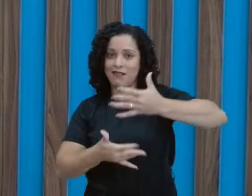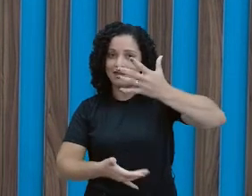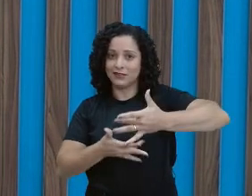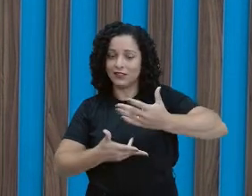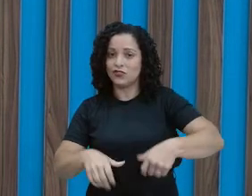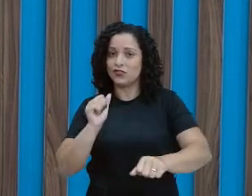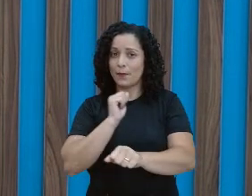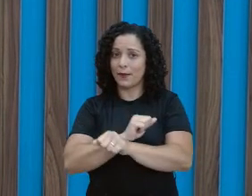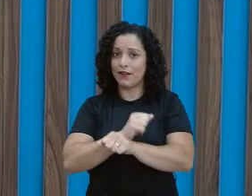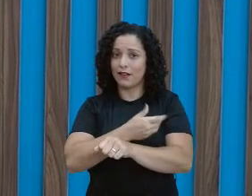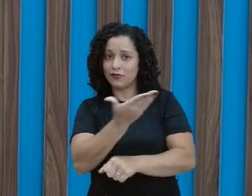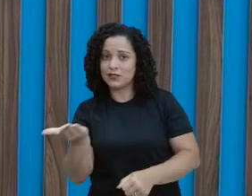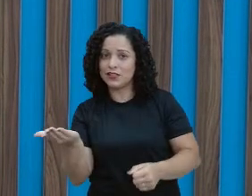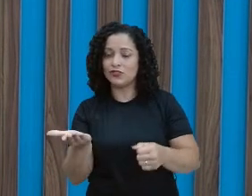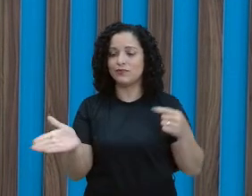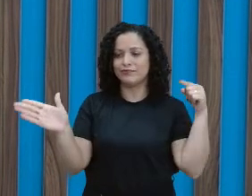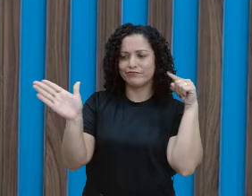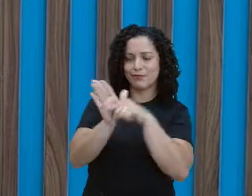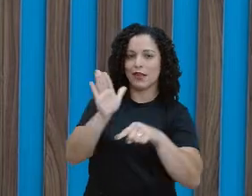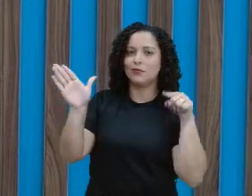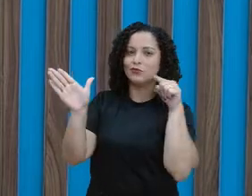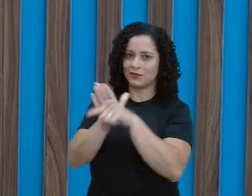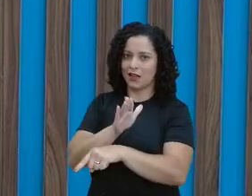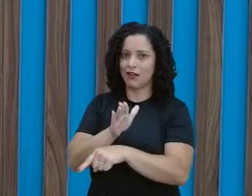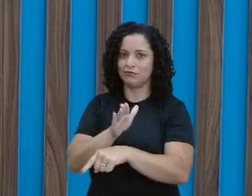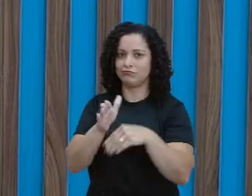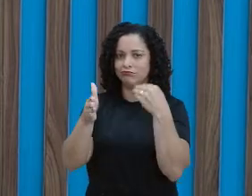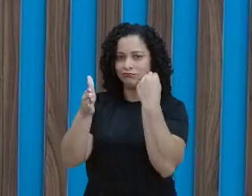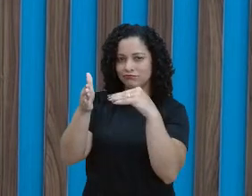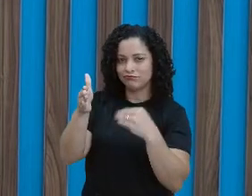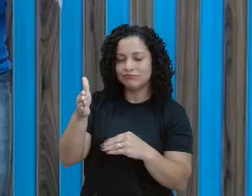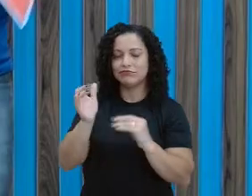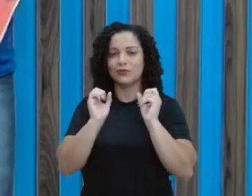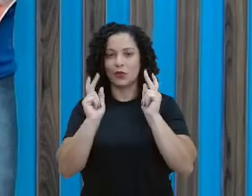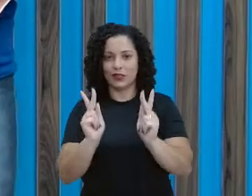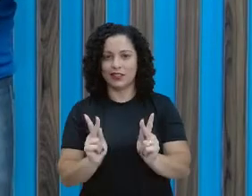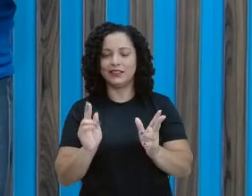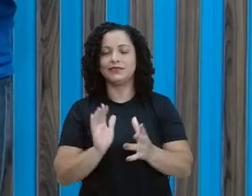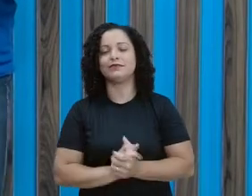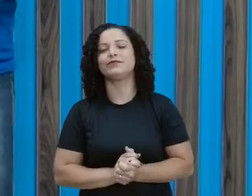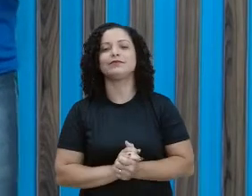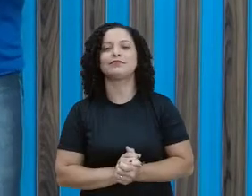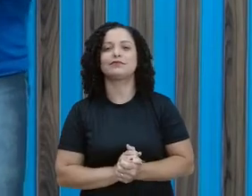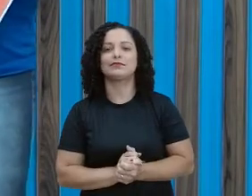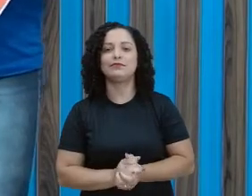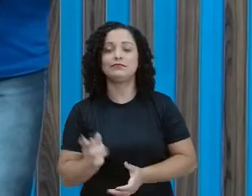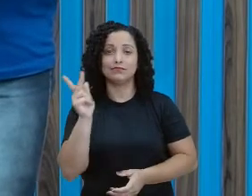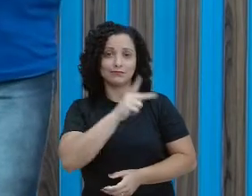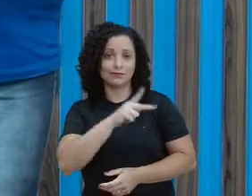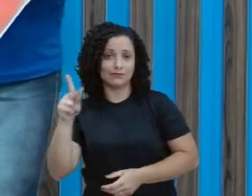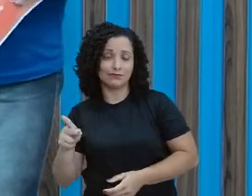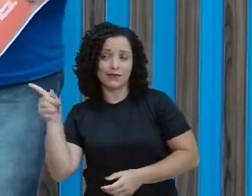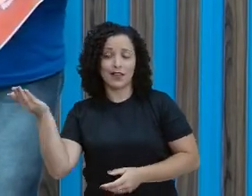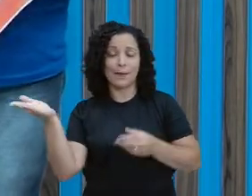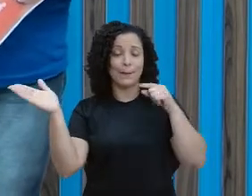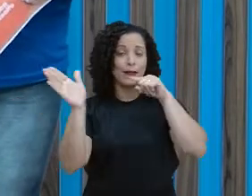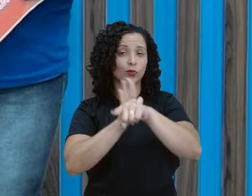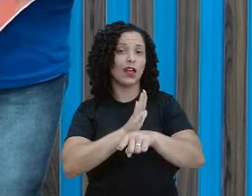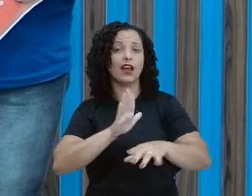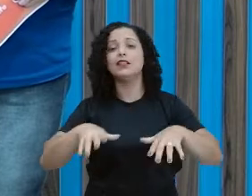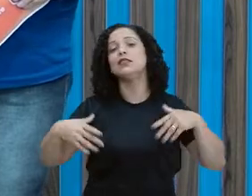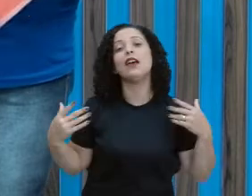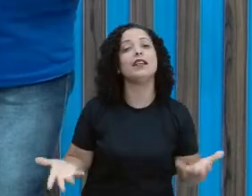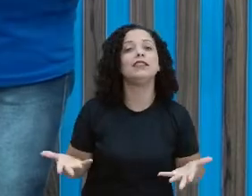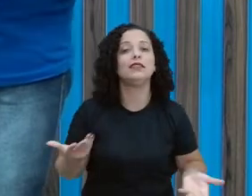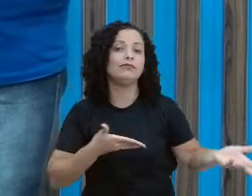já as perguntas de vocês, tá certo? Olha aí, pessoal, o que a professora Cláudia está dizendo. Cadê as perguntas? Cadê a interação aí